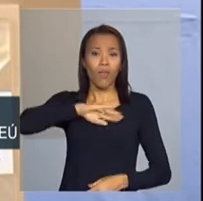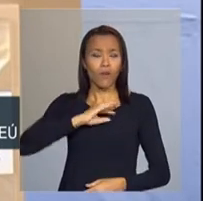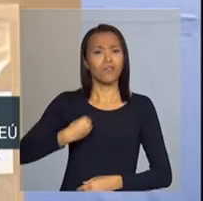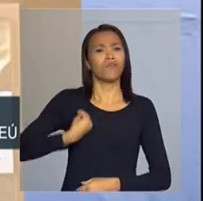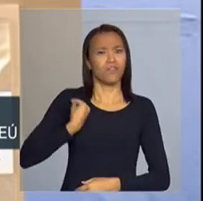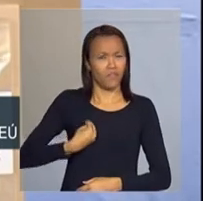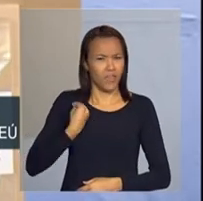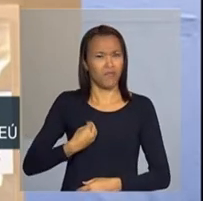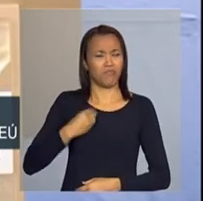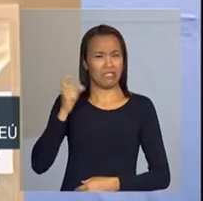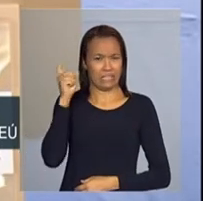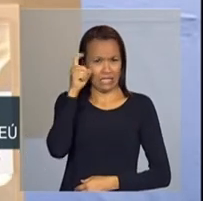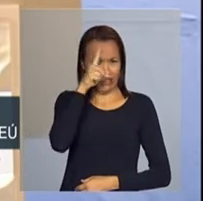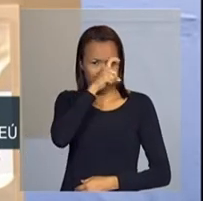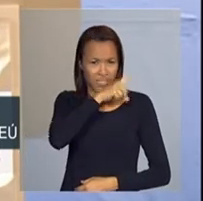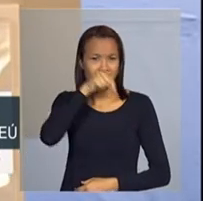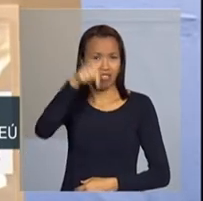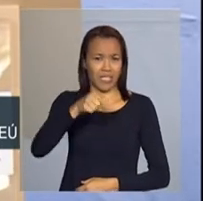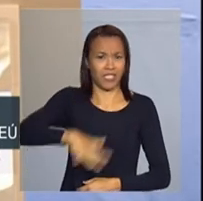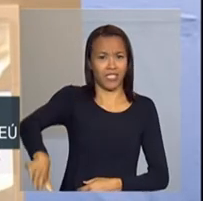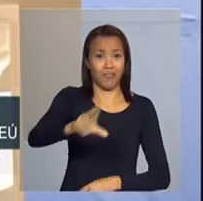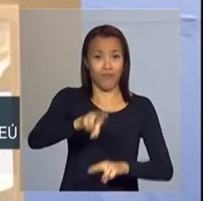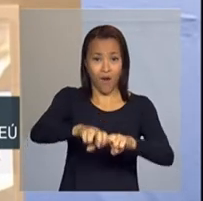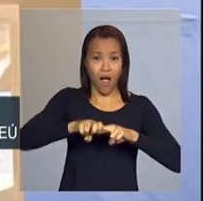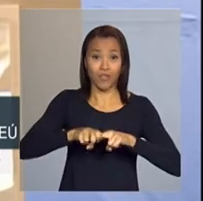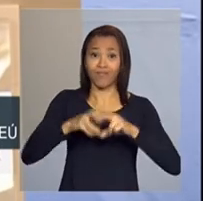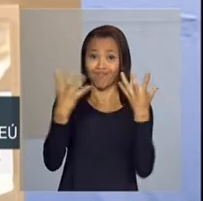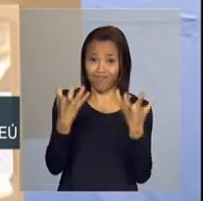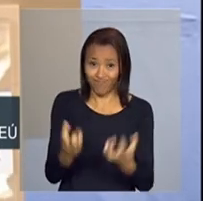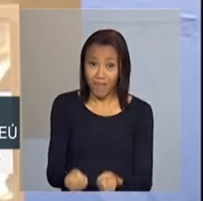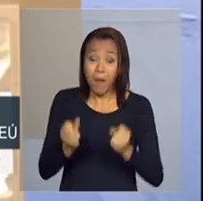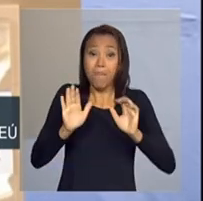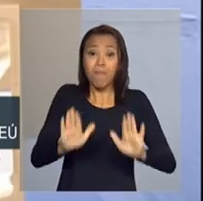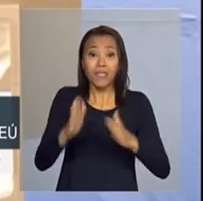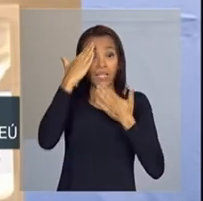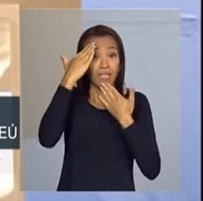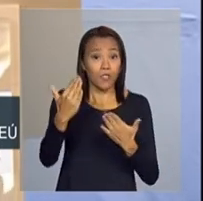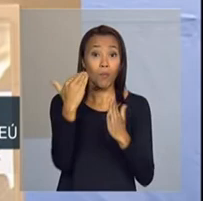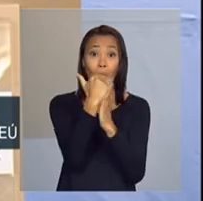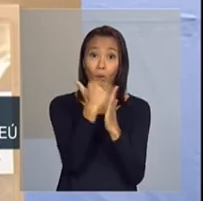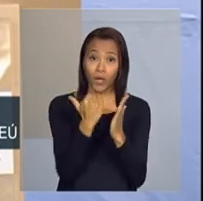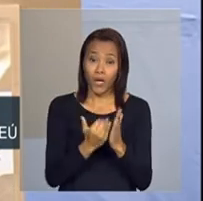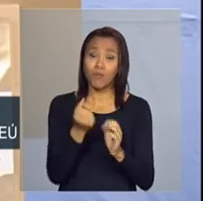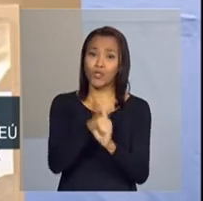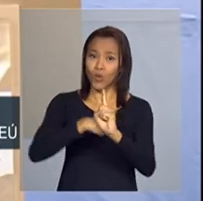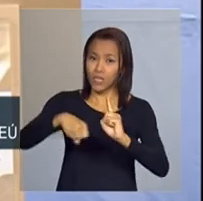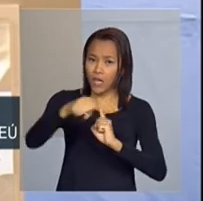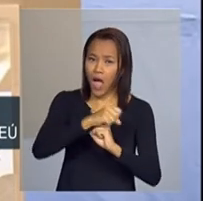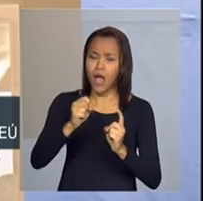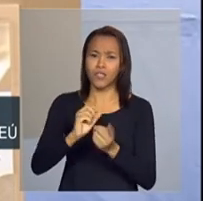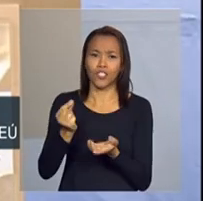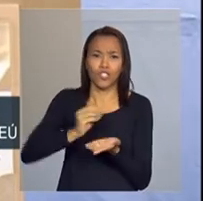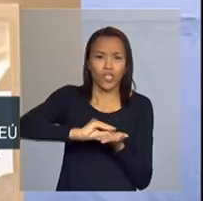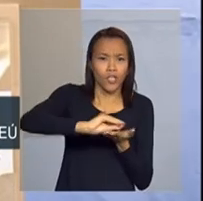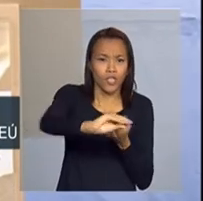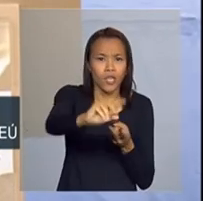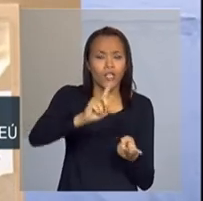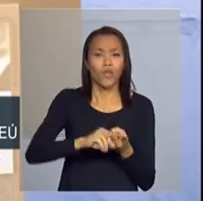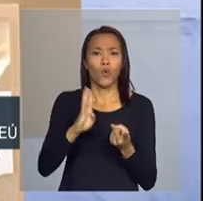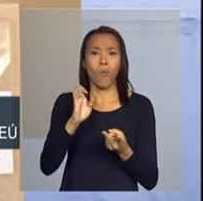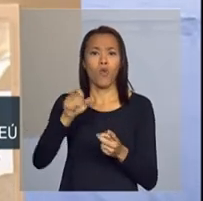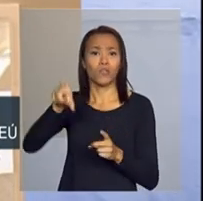momento dramático com a seca, mas graças aos programas sociais de transferência de renda, como Bolsa Família e Garantia